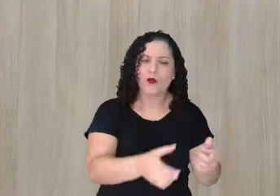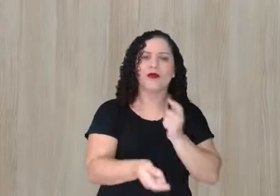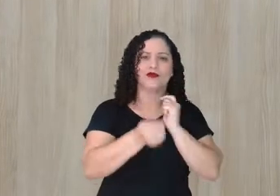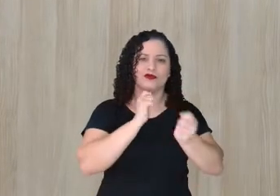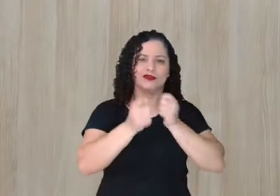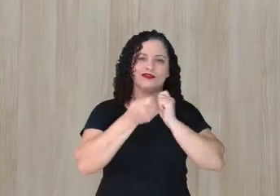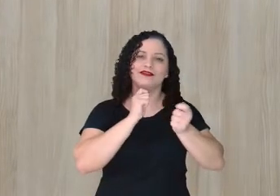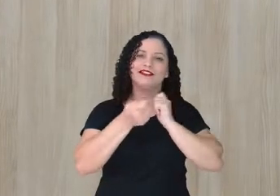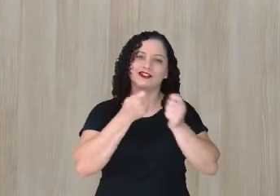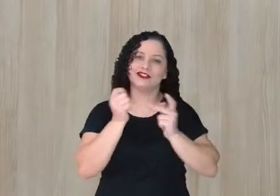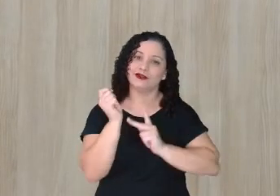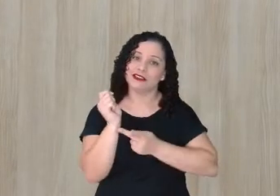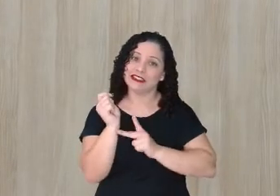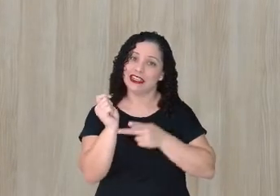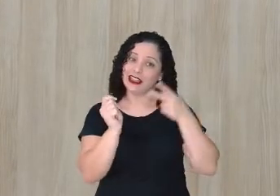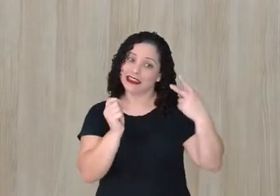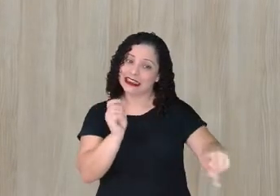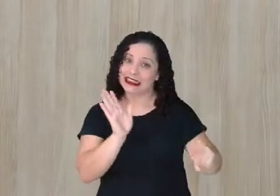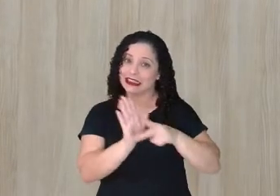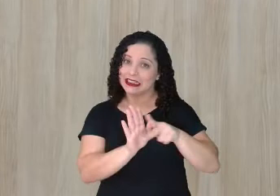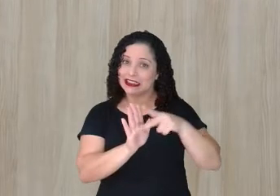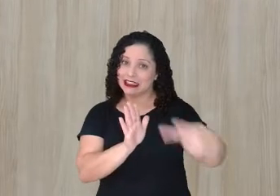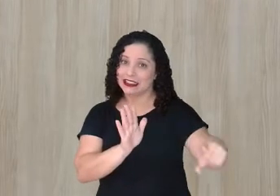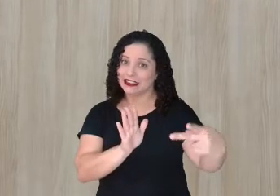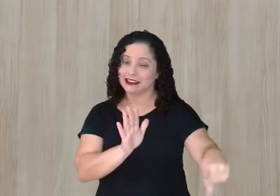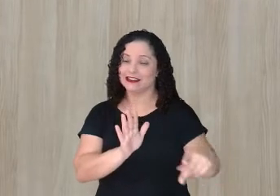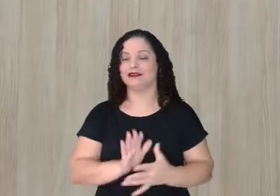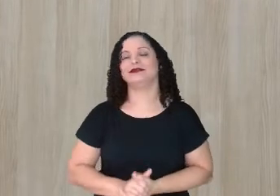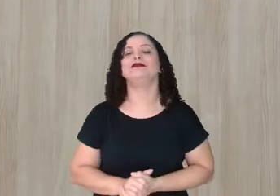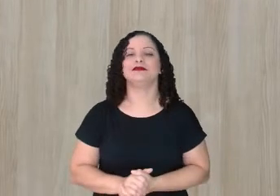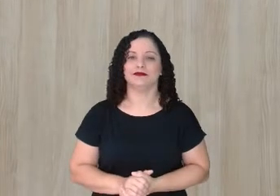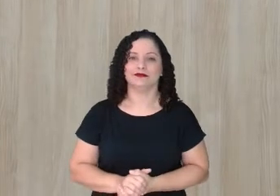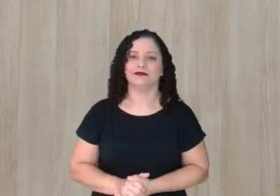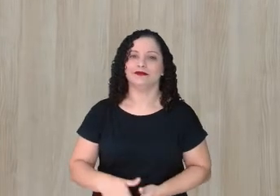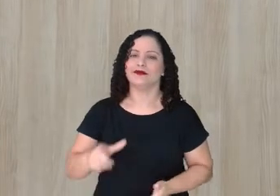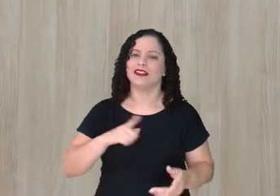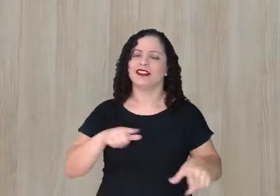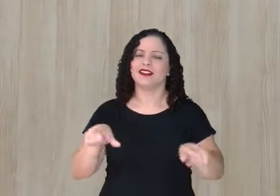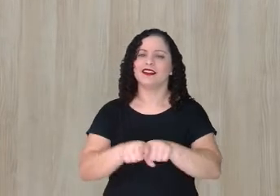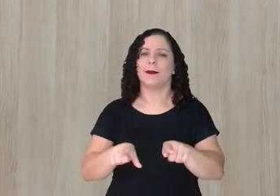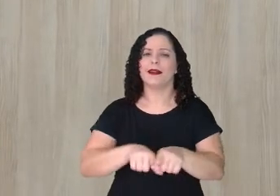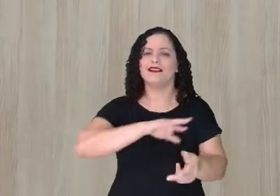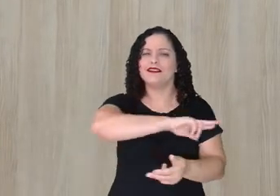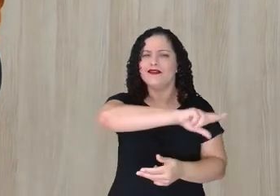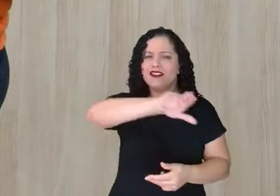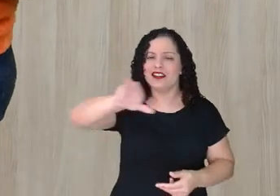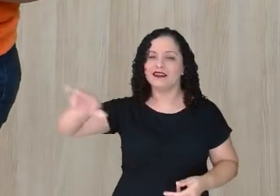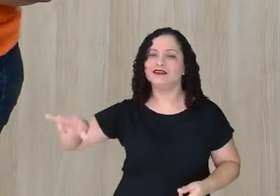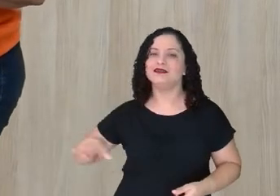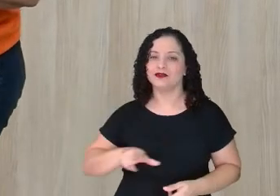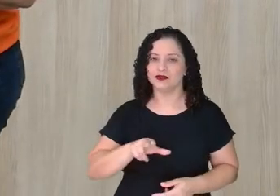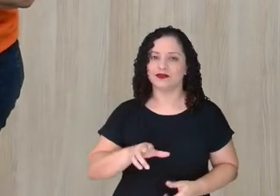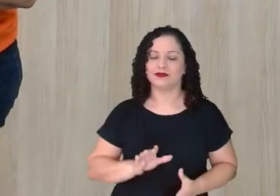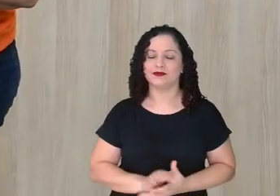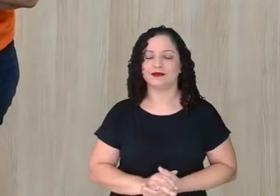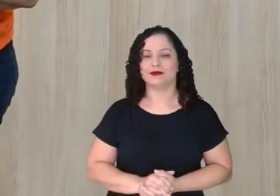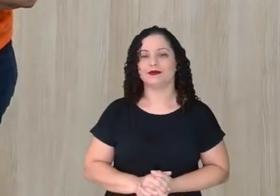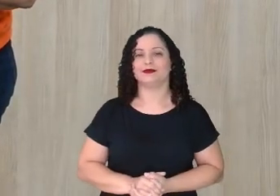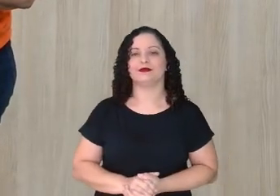o sindicato dos servidores públicos e de tantas outras categorias.